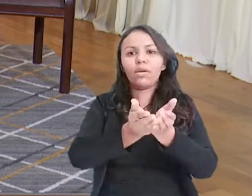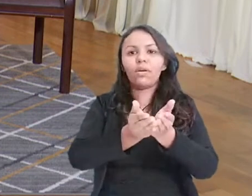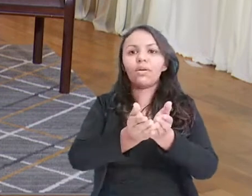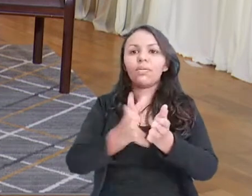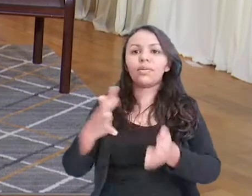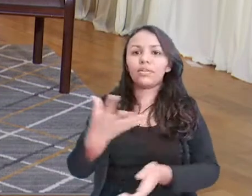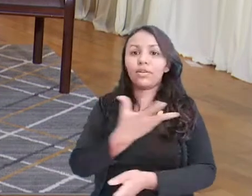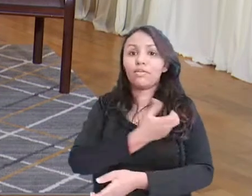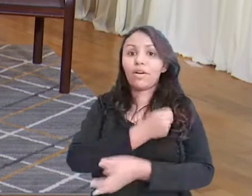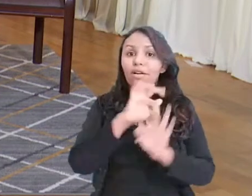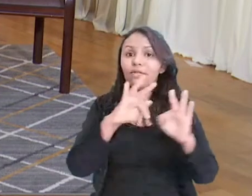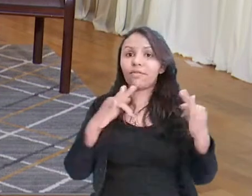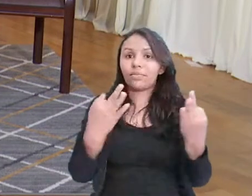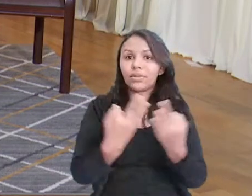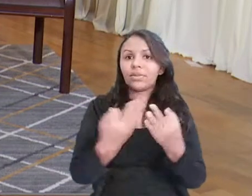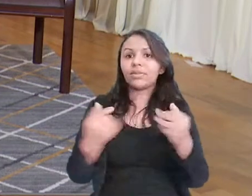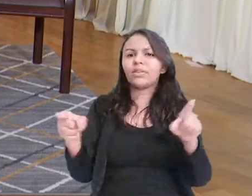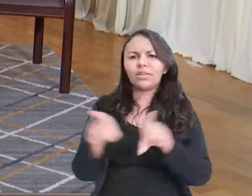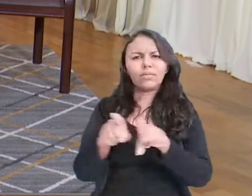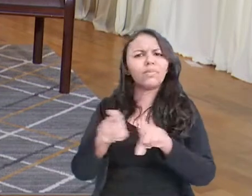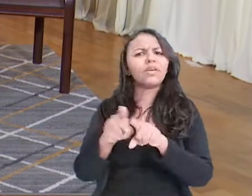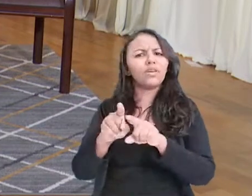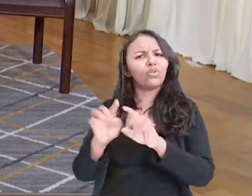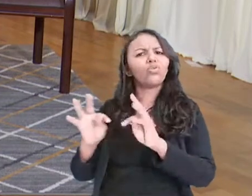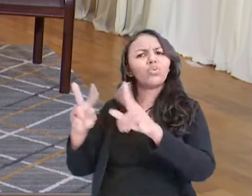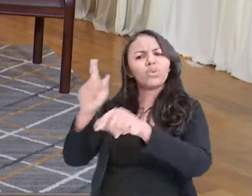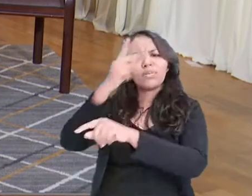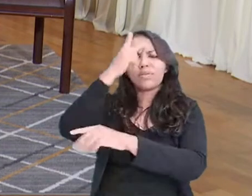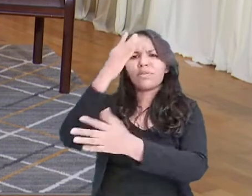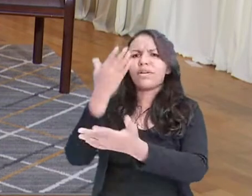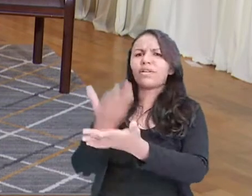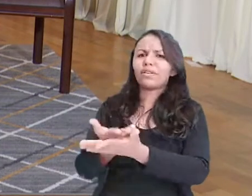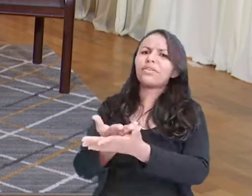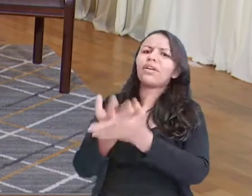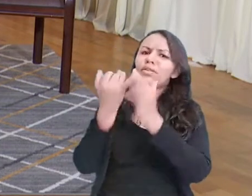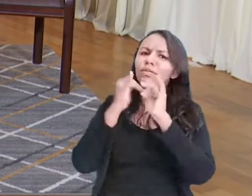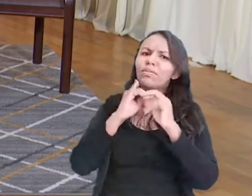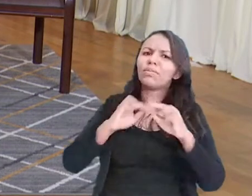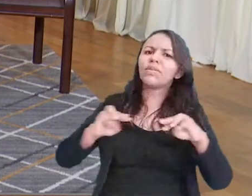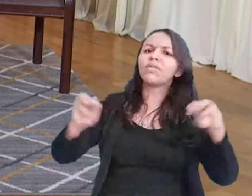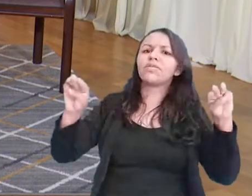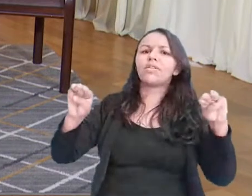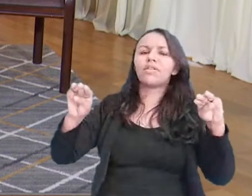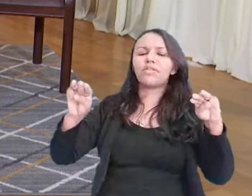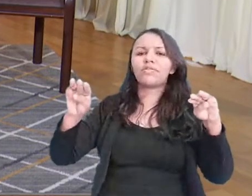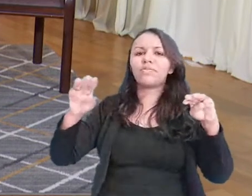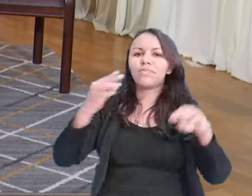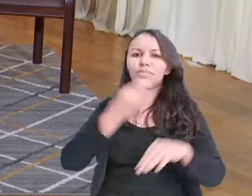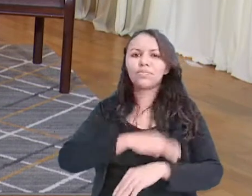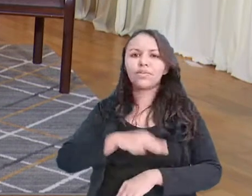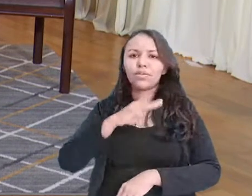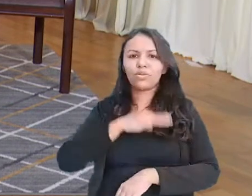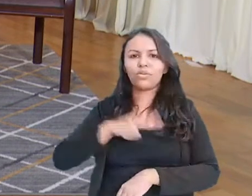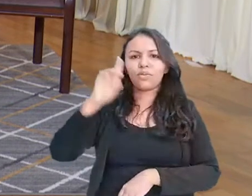que acreditassem na mensagem de misericórdia que viria de Deus. E Noé fez conforme